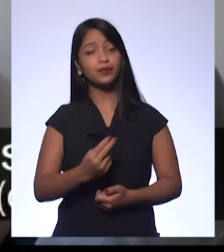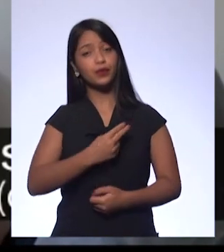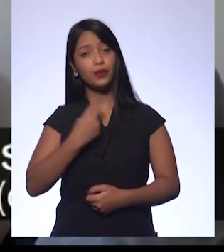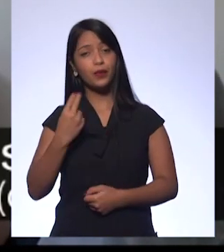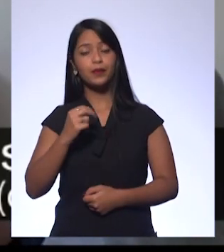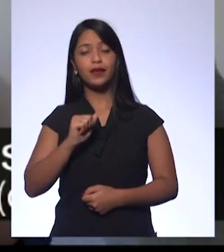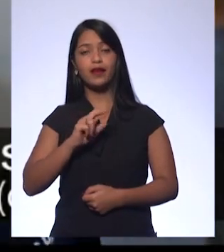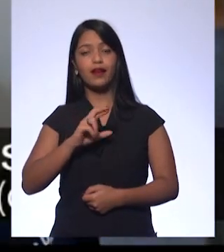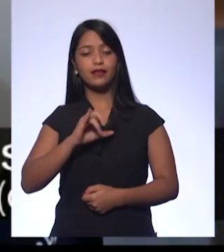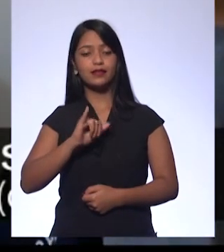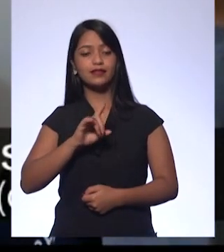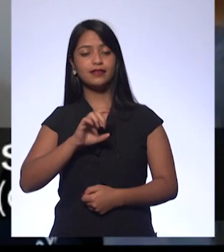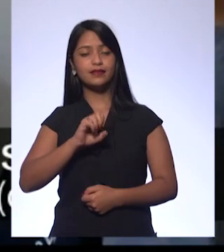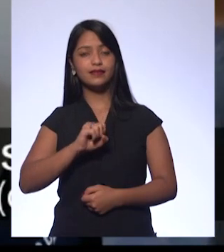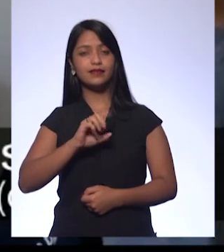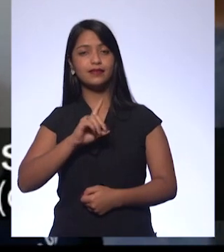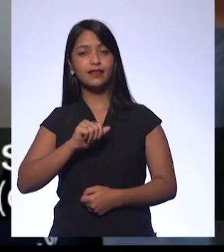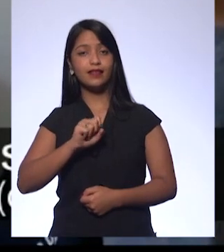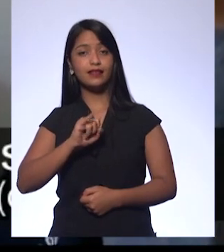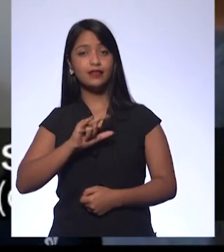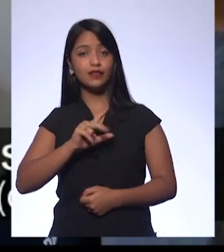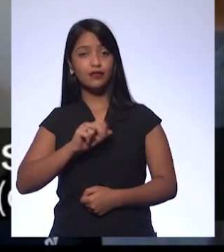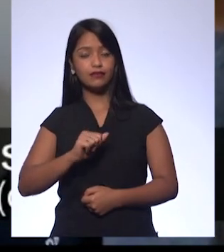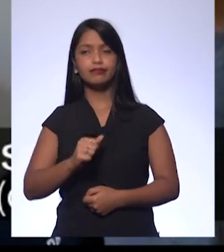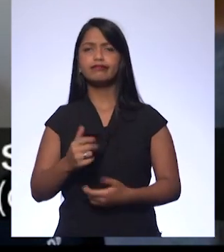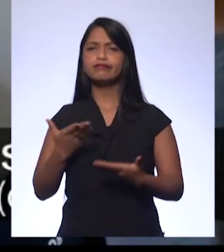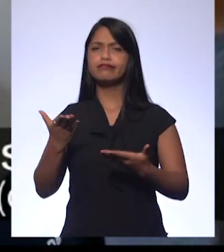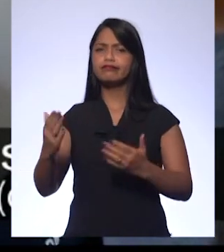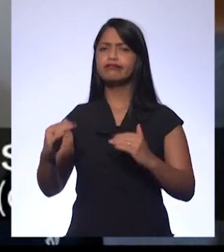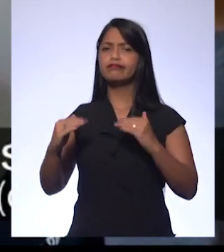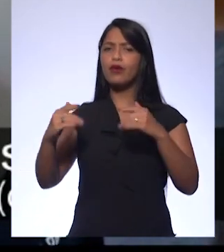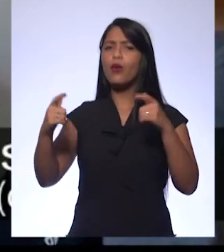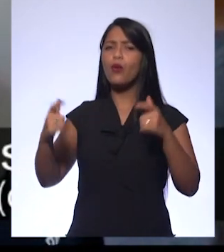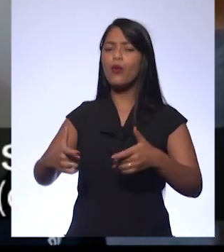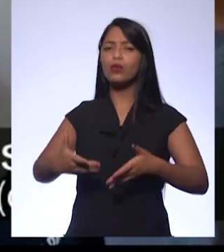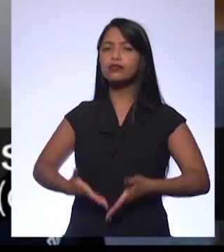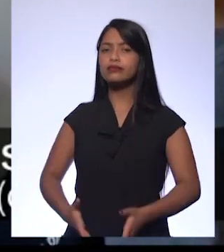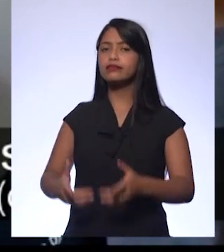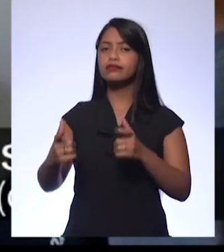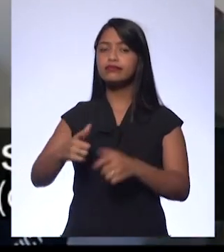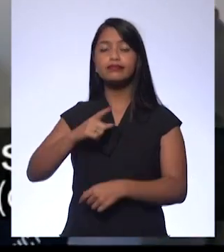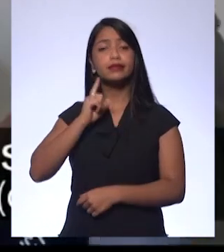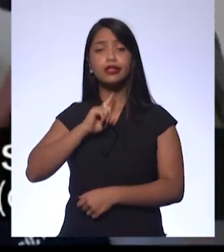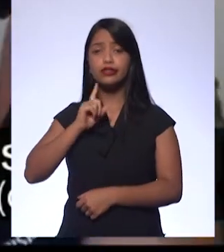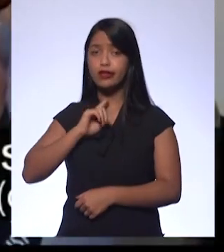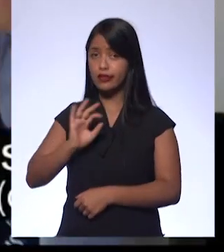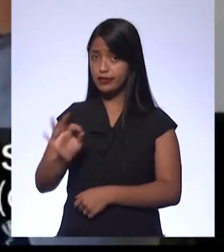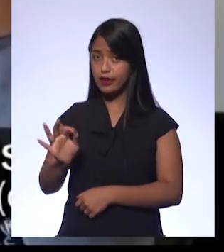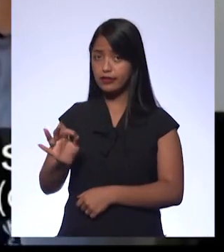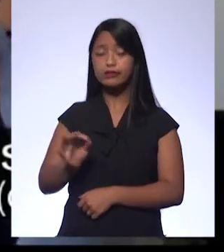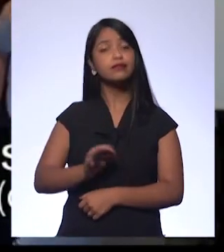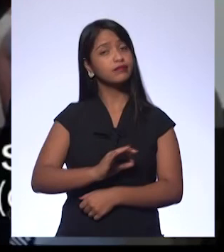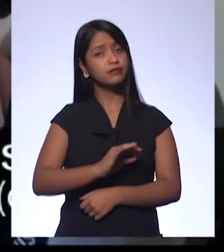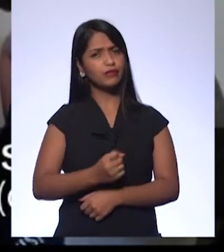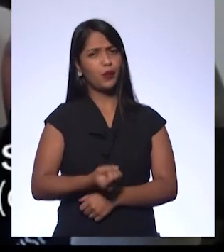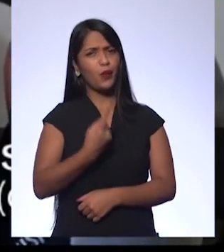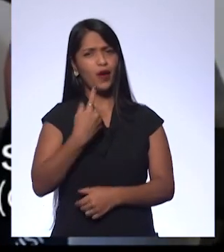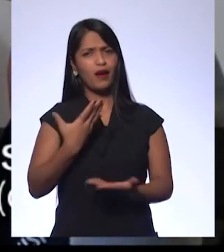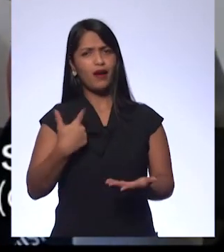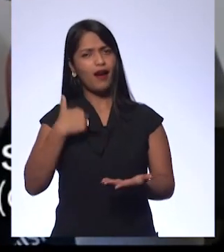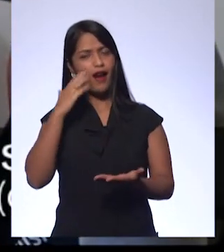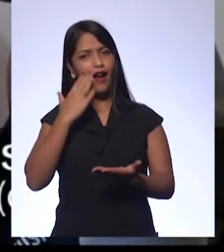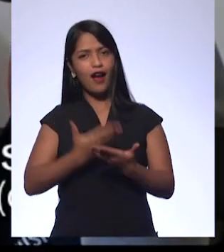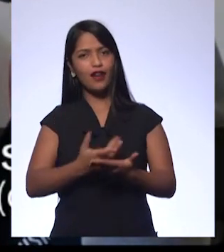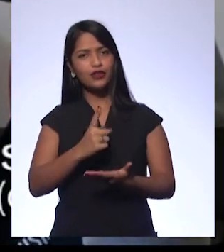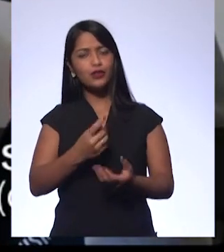sou. Vossa senhoria reside ao estado de Minas Gerais, correto? Uai, sou. Não